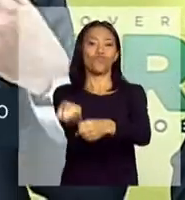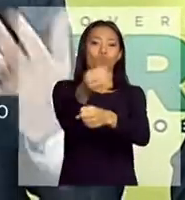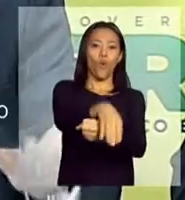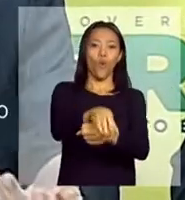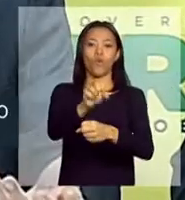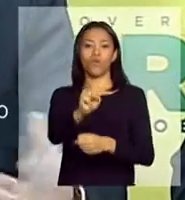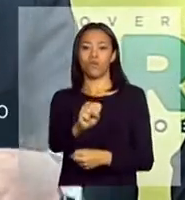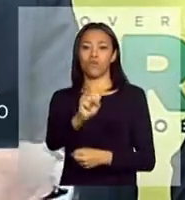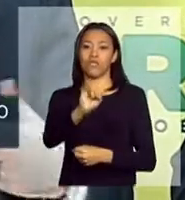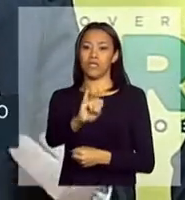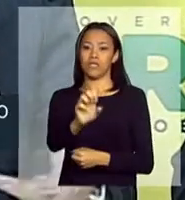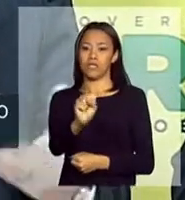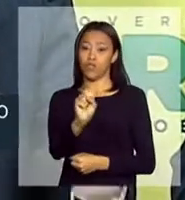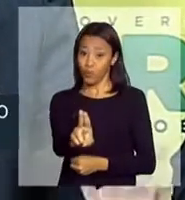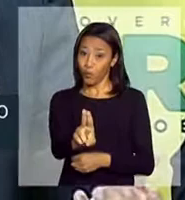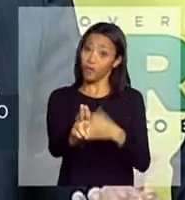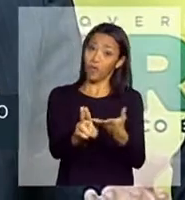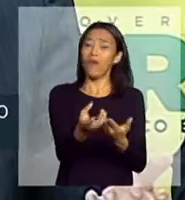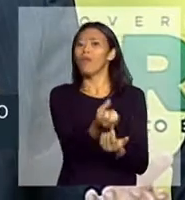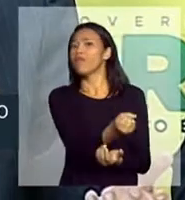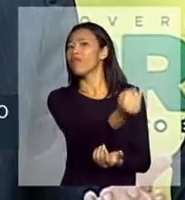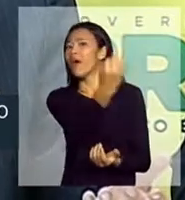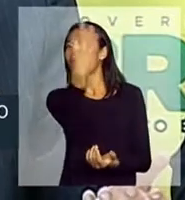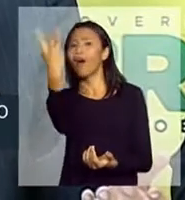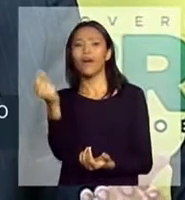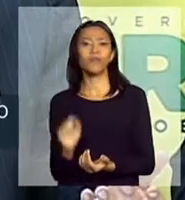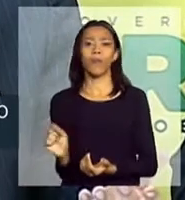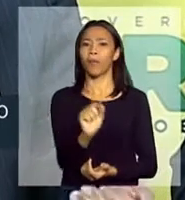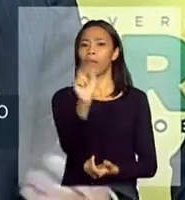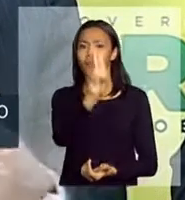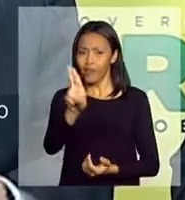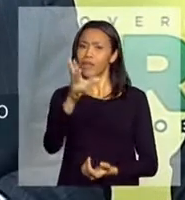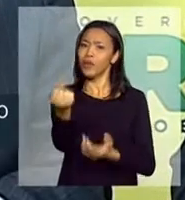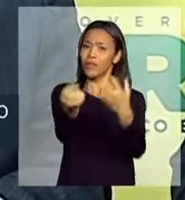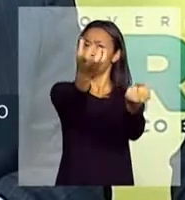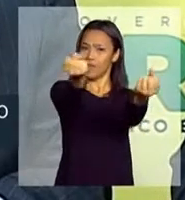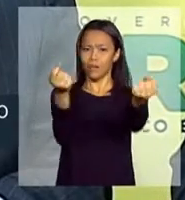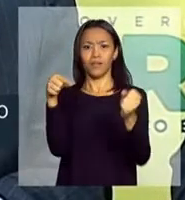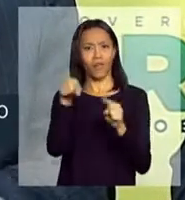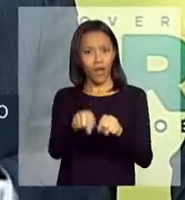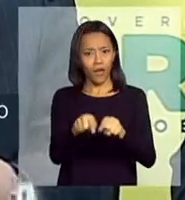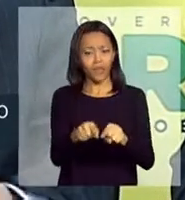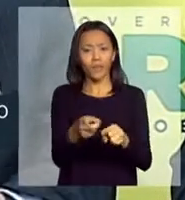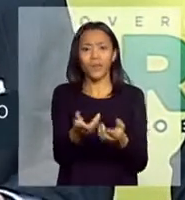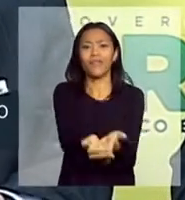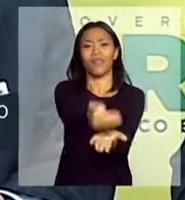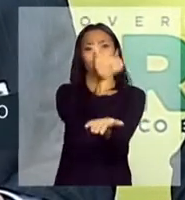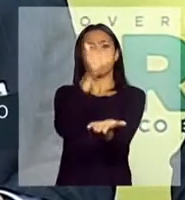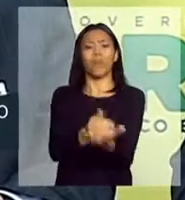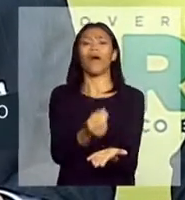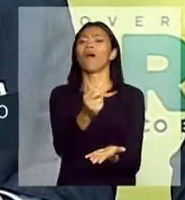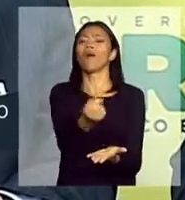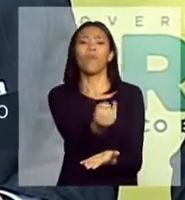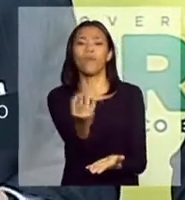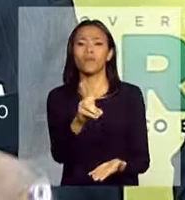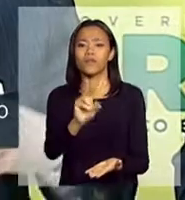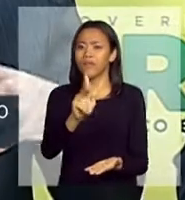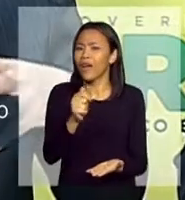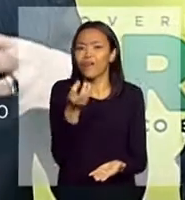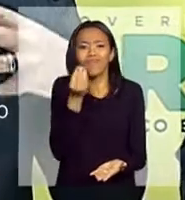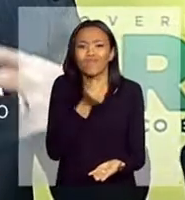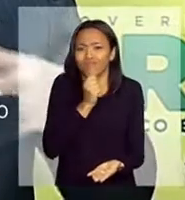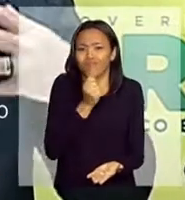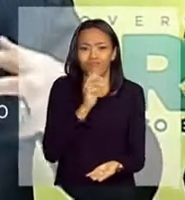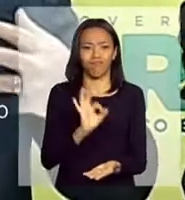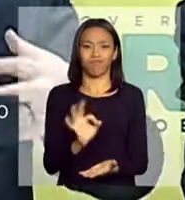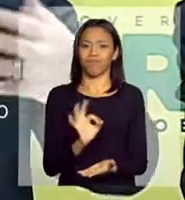Sisu até lá muitas universidades ainda podem aderir então é é prematuro dizer quantas vagas nós vamos ter